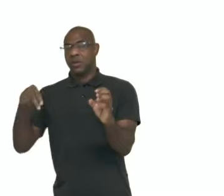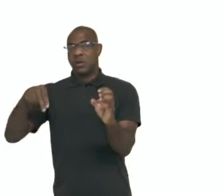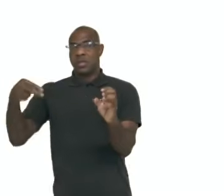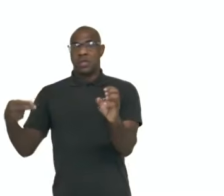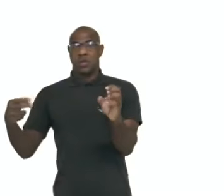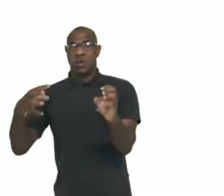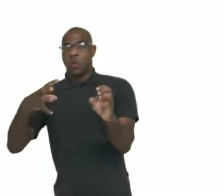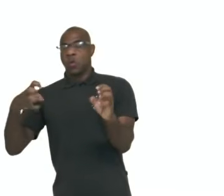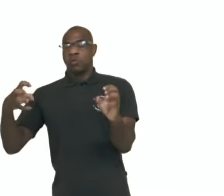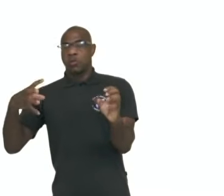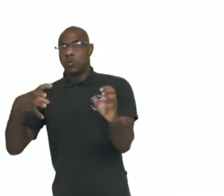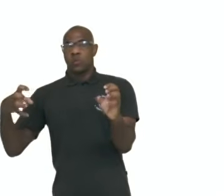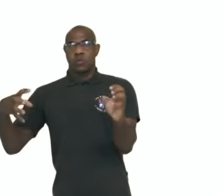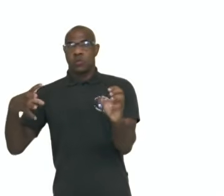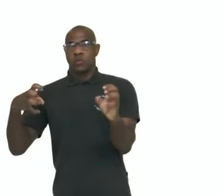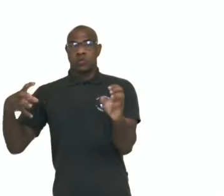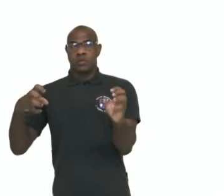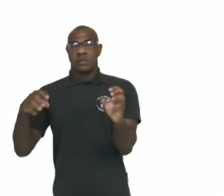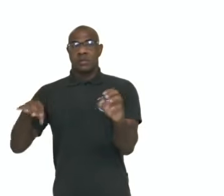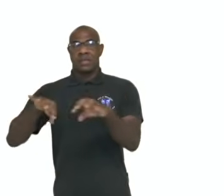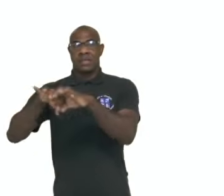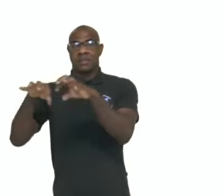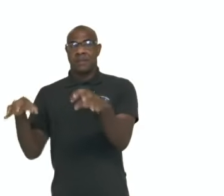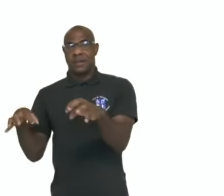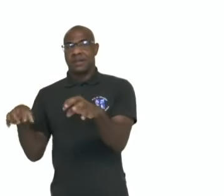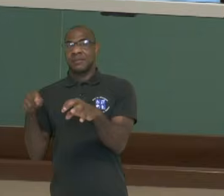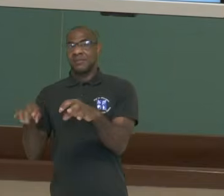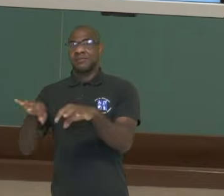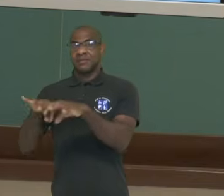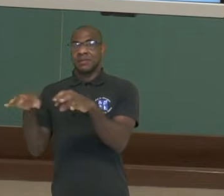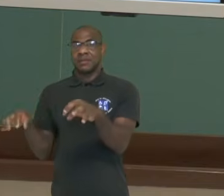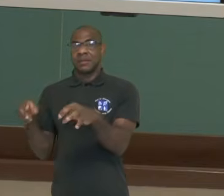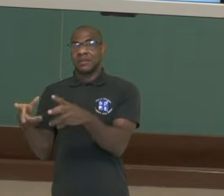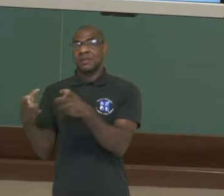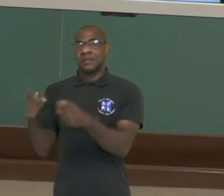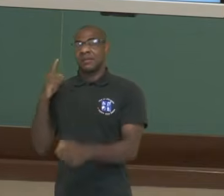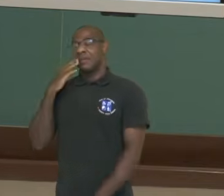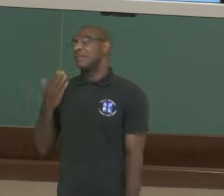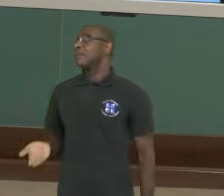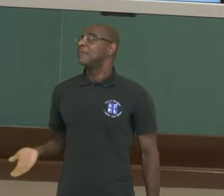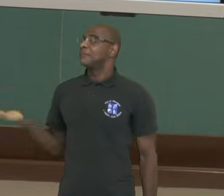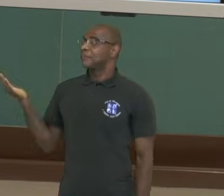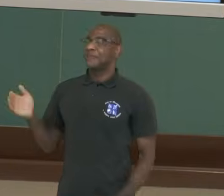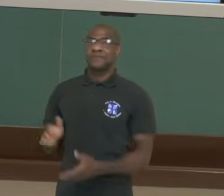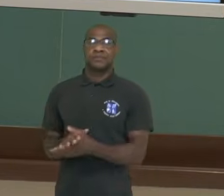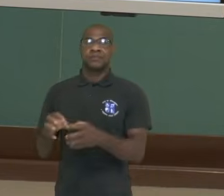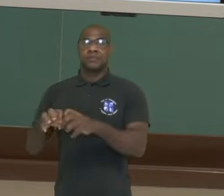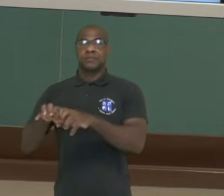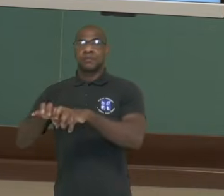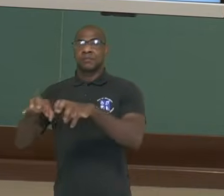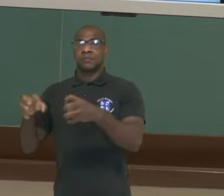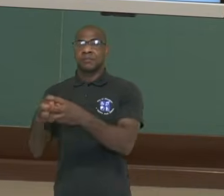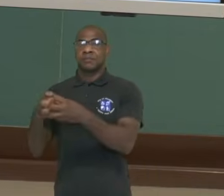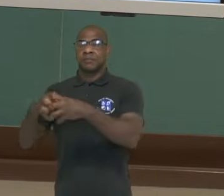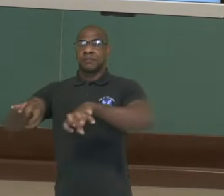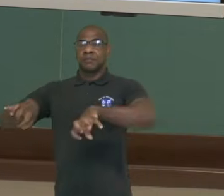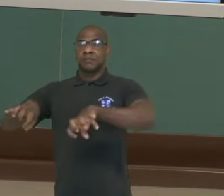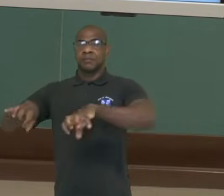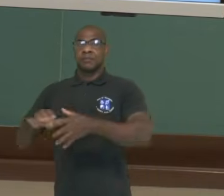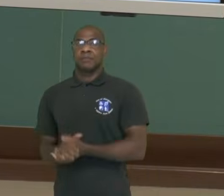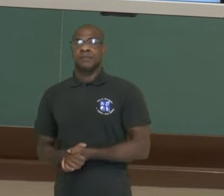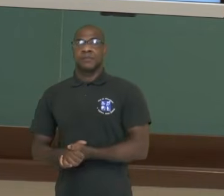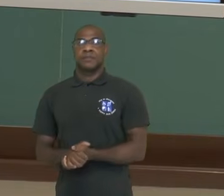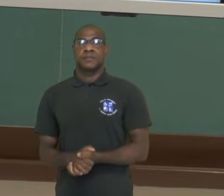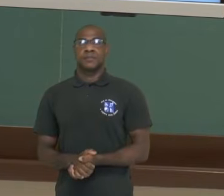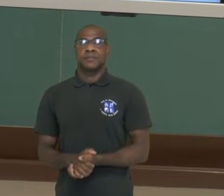separação de cargas, tá? No corpo neutro, certo? Como a gente observa aqui nessa imagem.